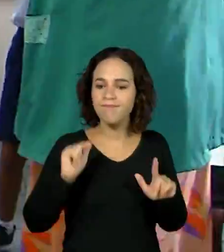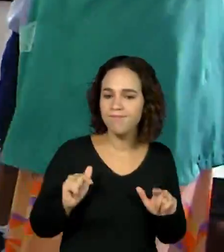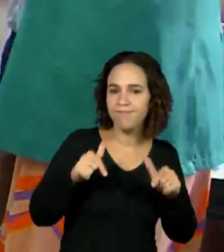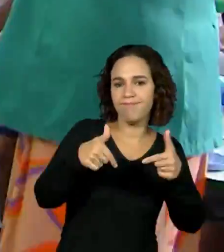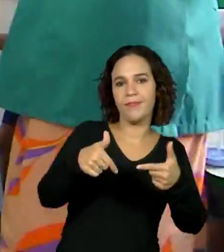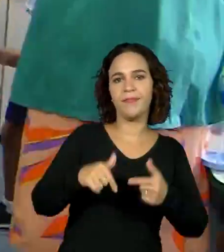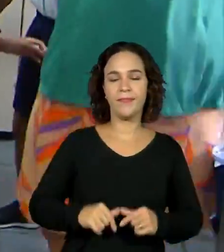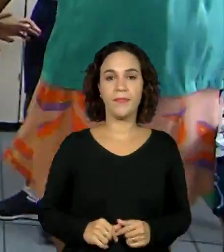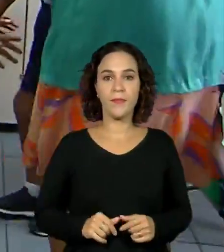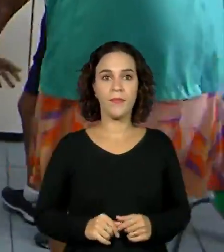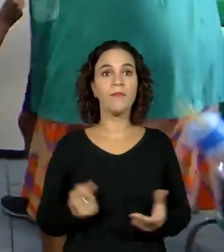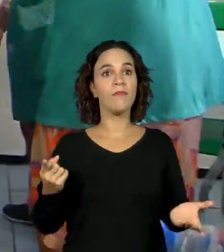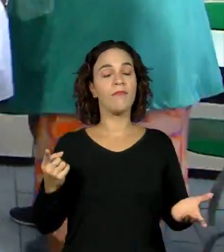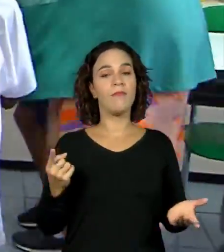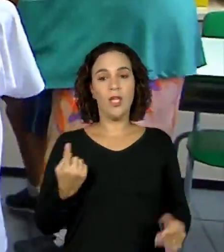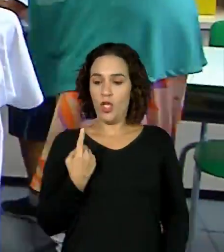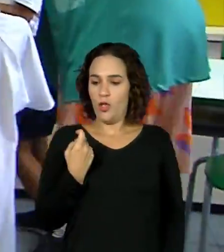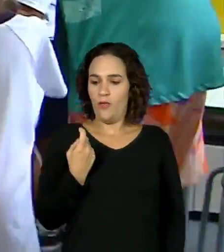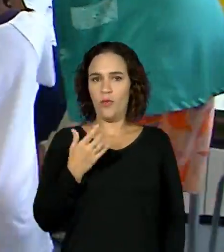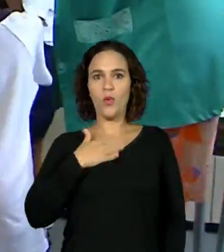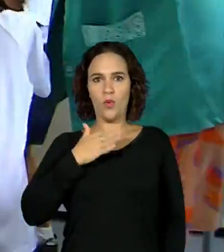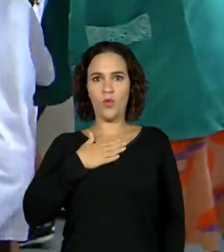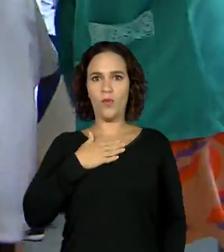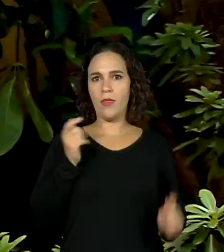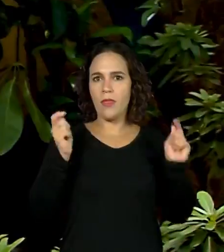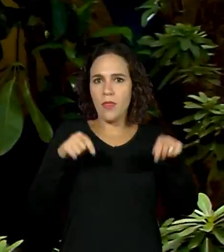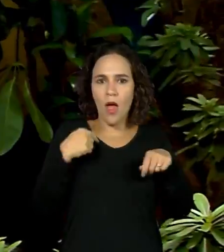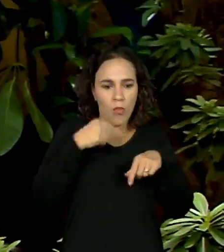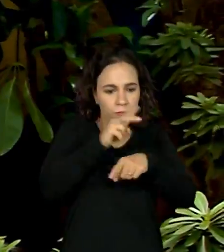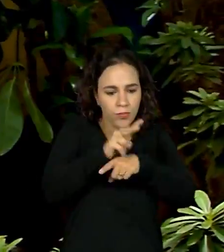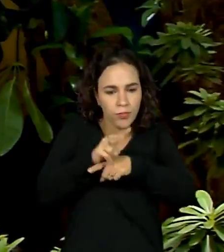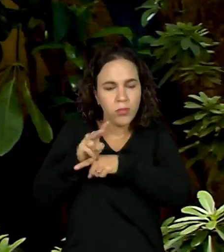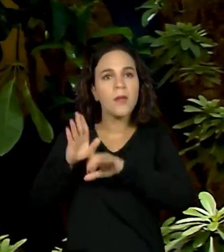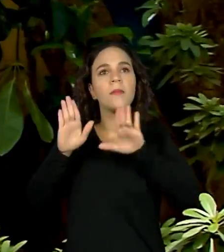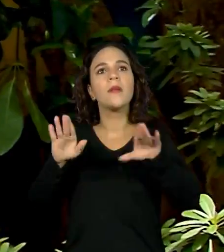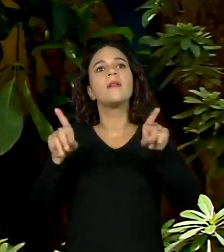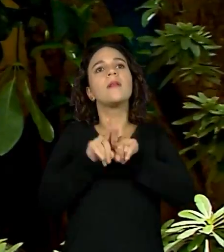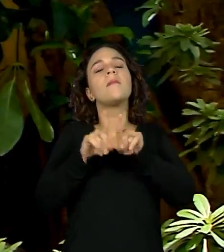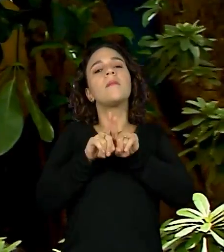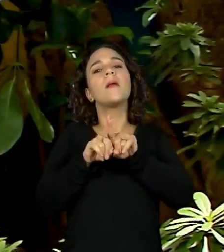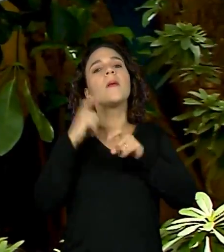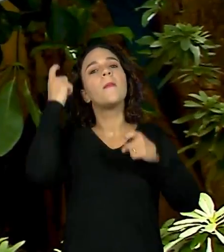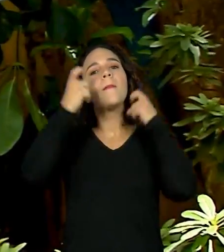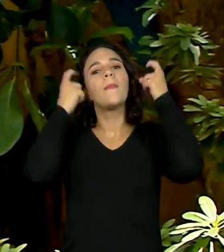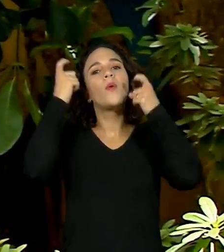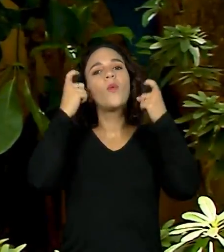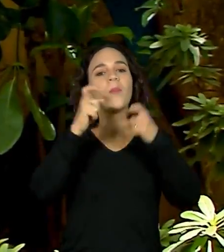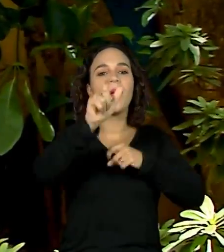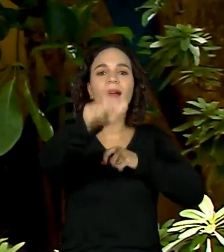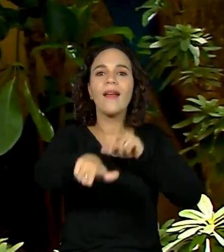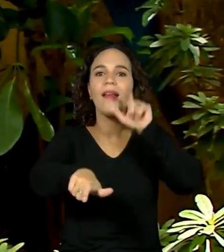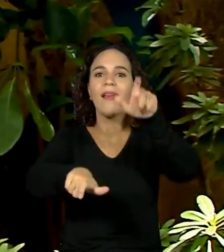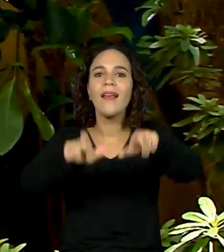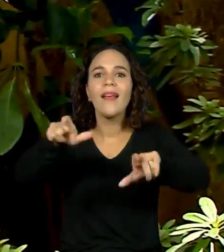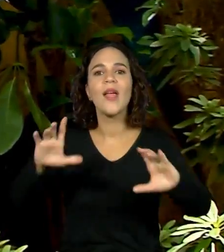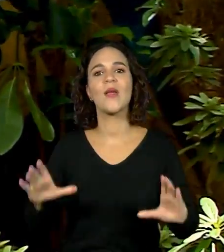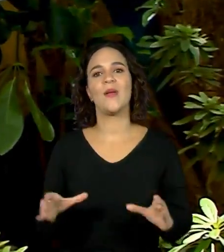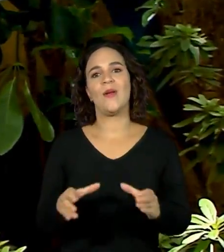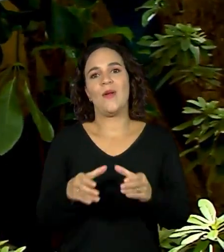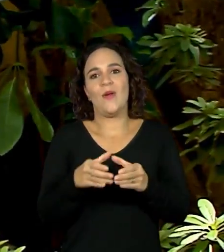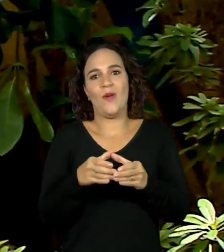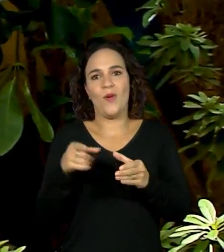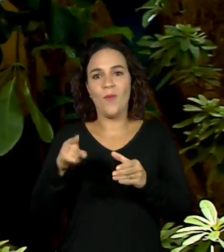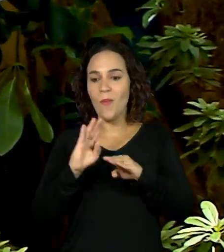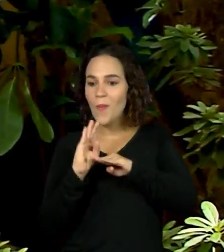é só a questão do individual, mas a questão de se preocupar com o próximo, com o outro, com o coletivo, com o